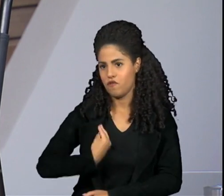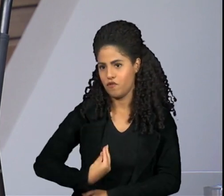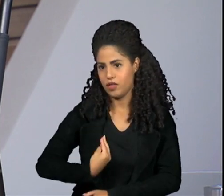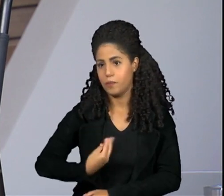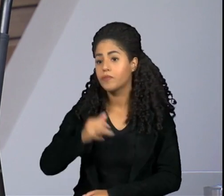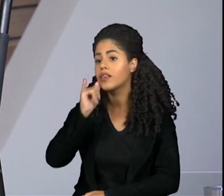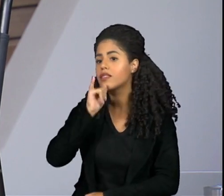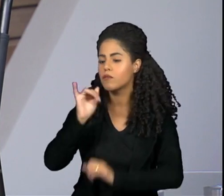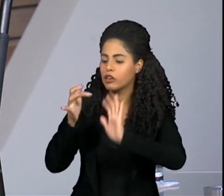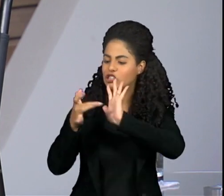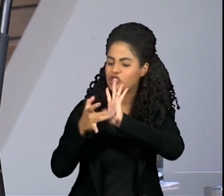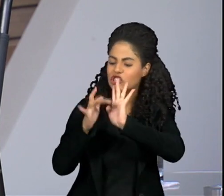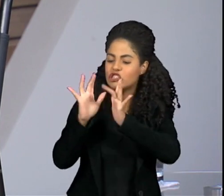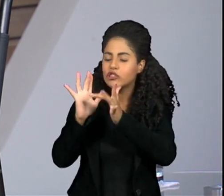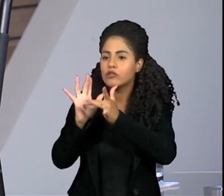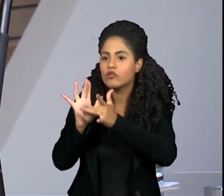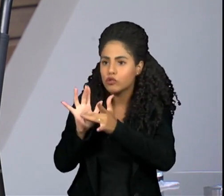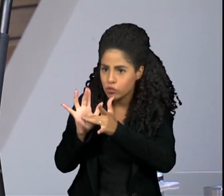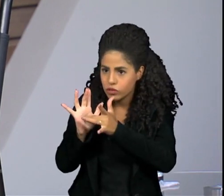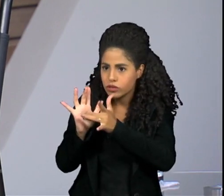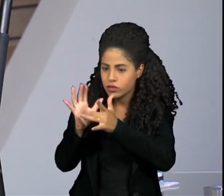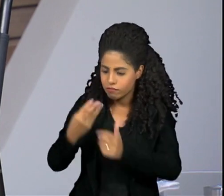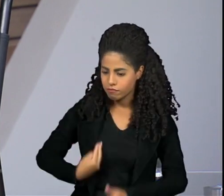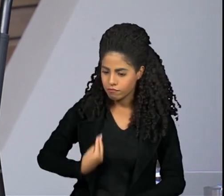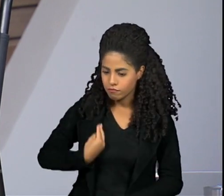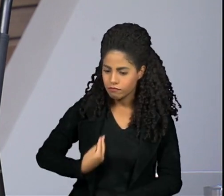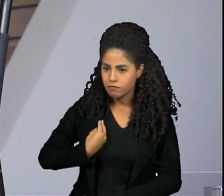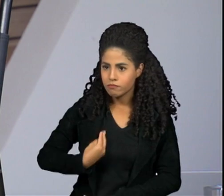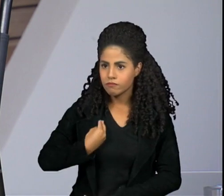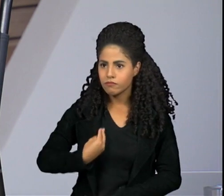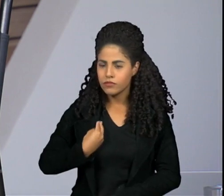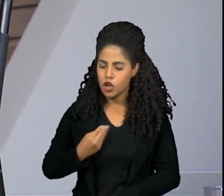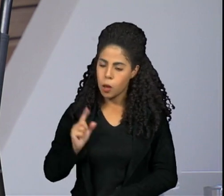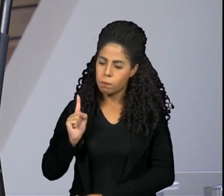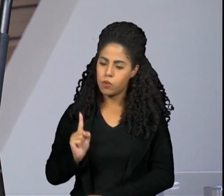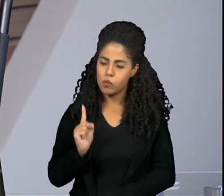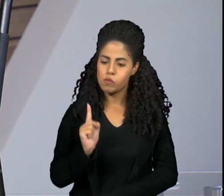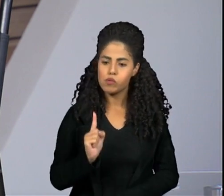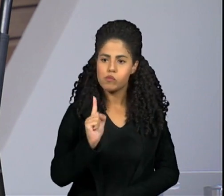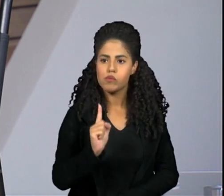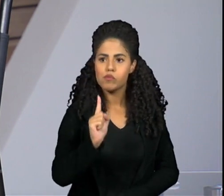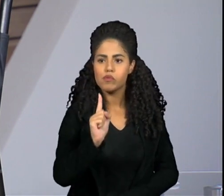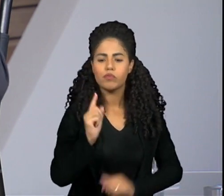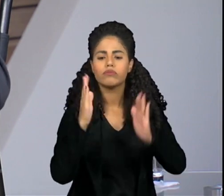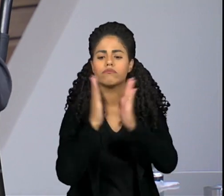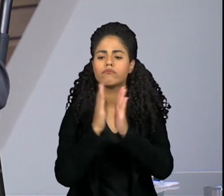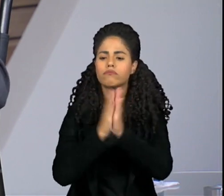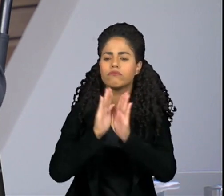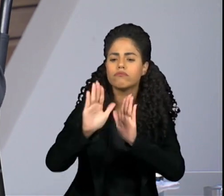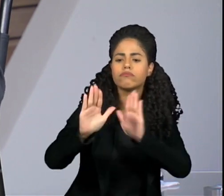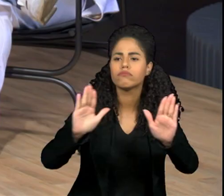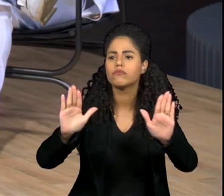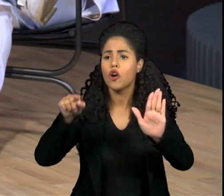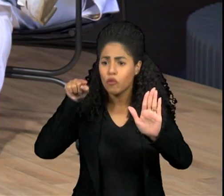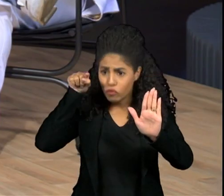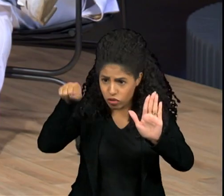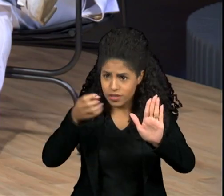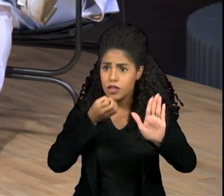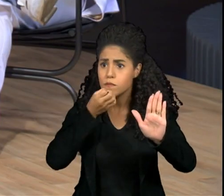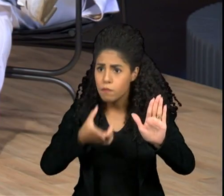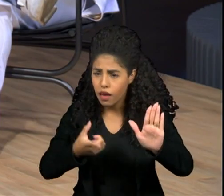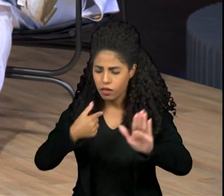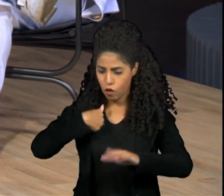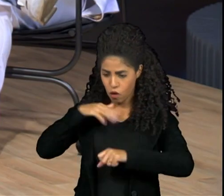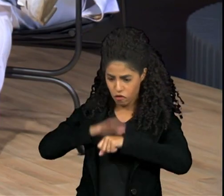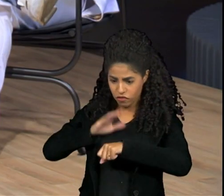Cristo, numa das linhas mais conhecidas do Sermão do Monte, ele diz: faça ao outro aquilo que você espera que seja feito a você. É por isso